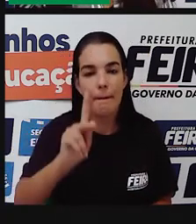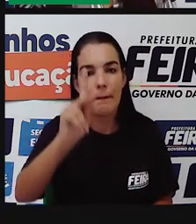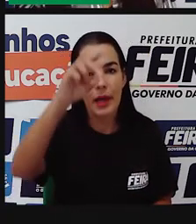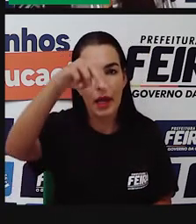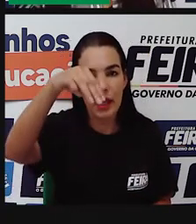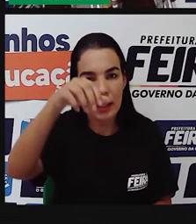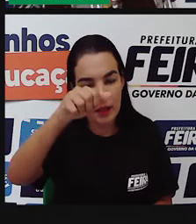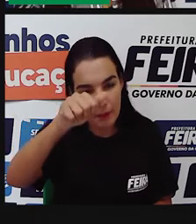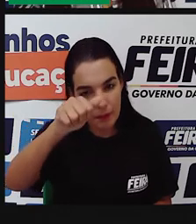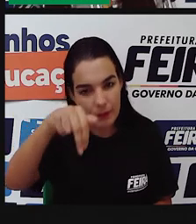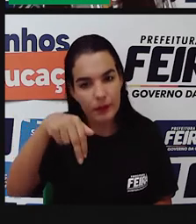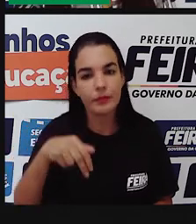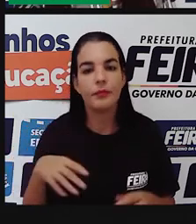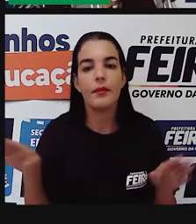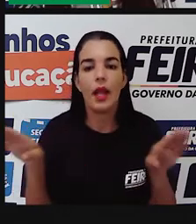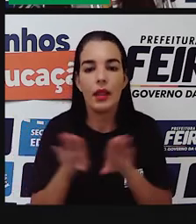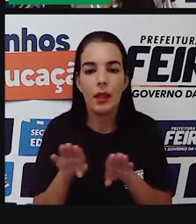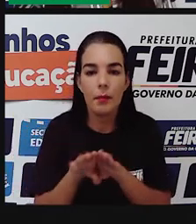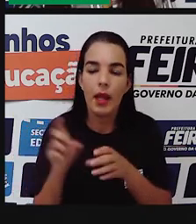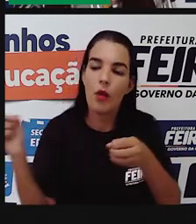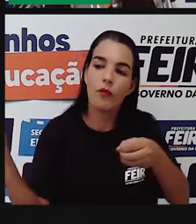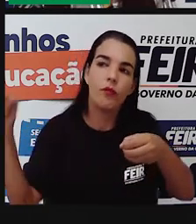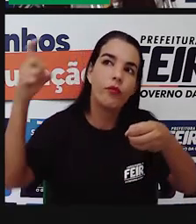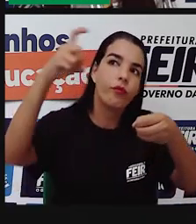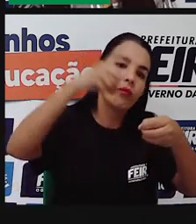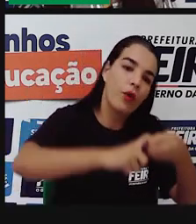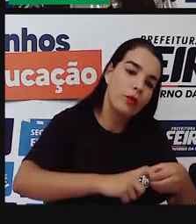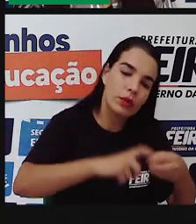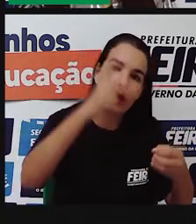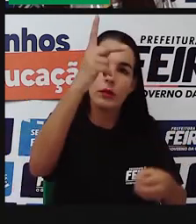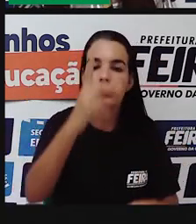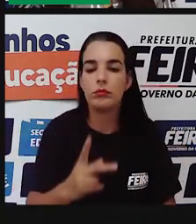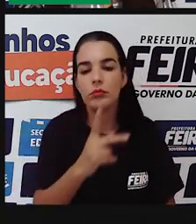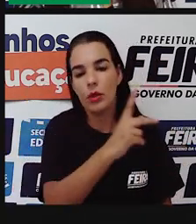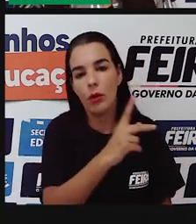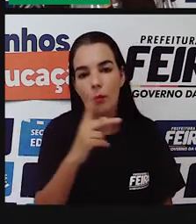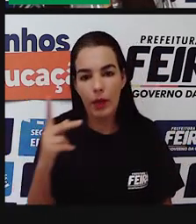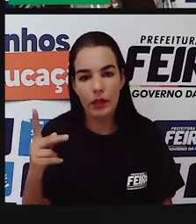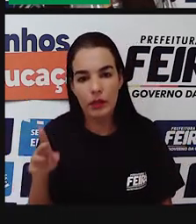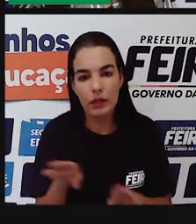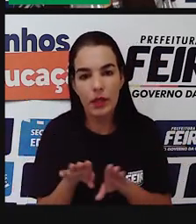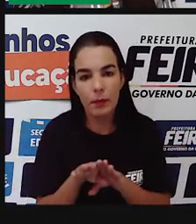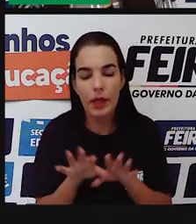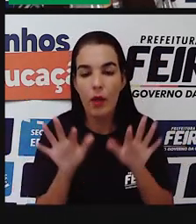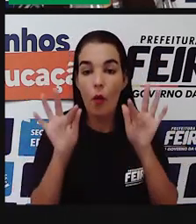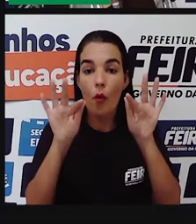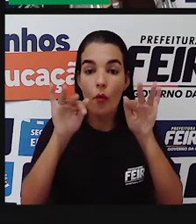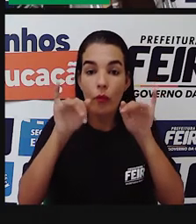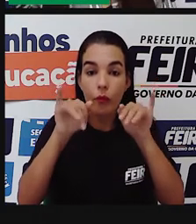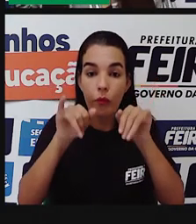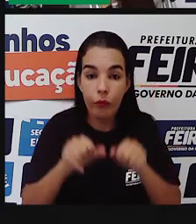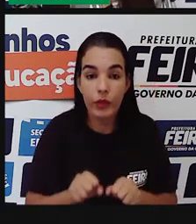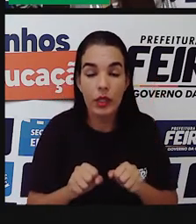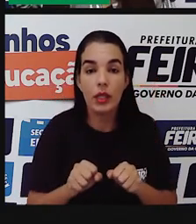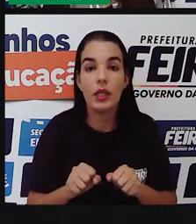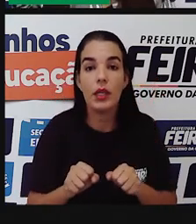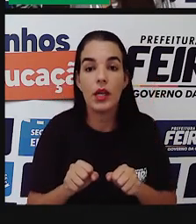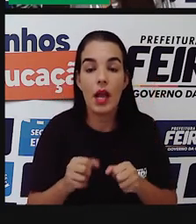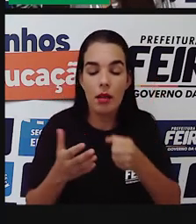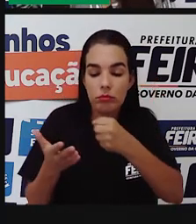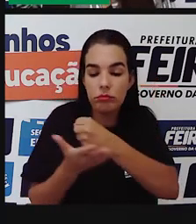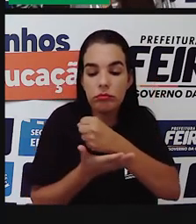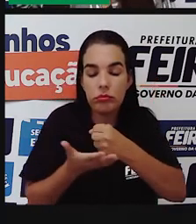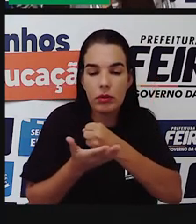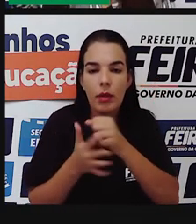Maranhão, porque eles perdem aí a revolta, e há o fim do monopólio da Companhia de